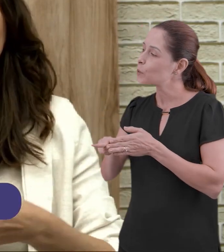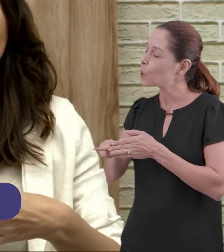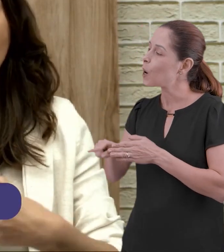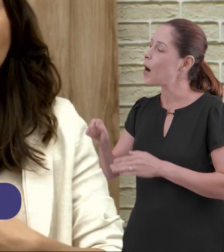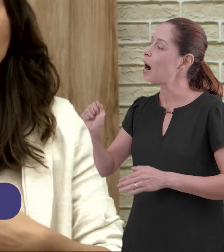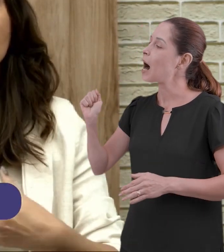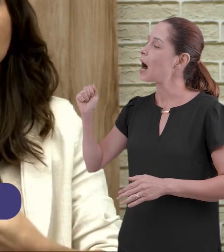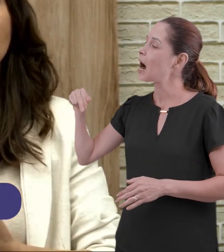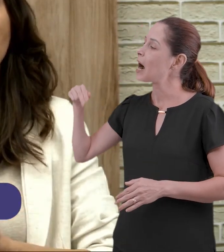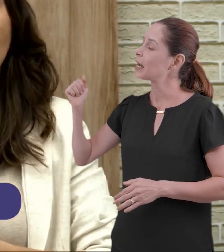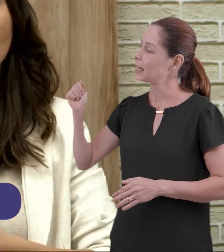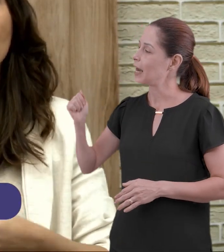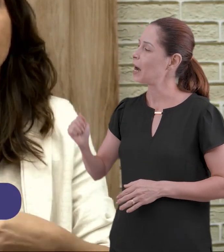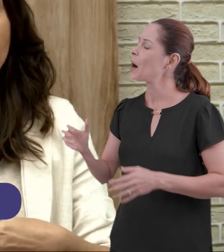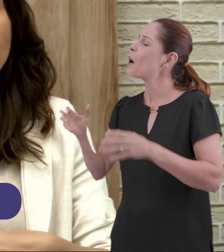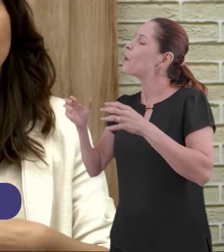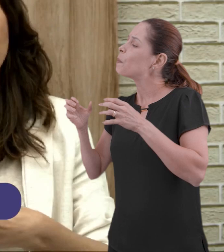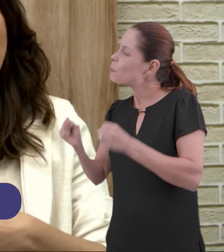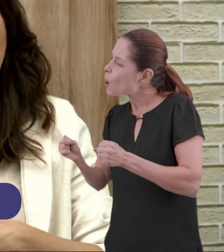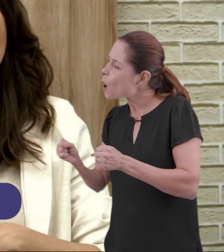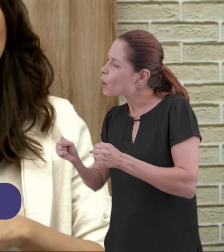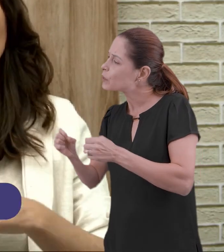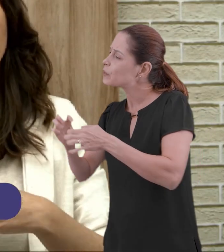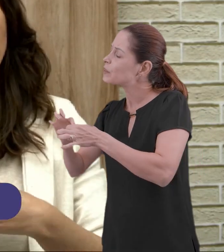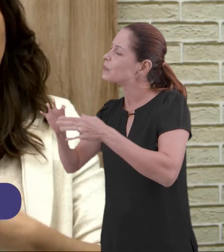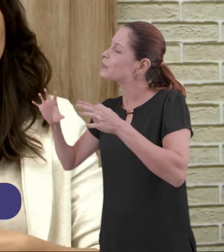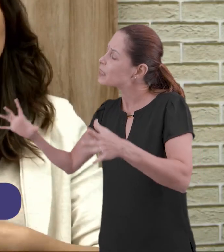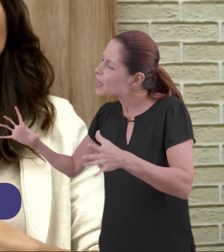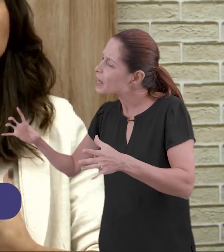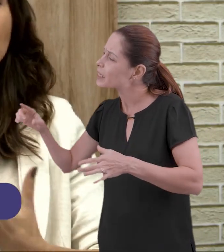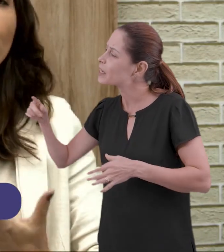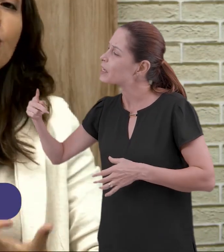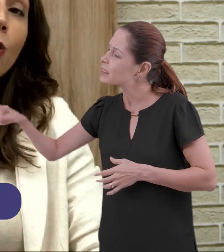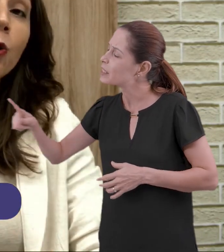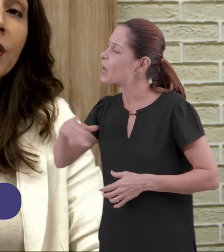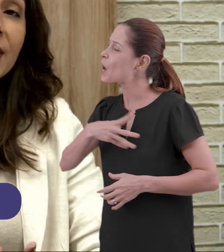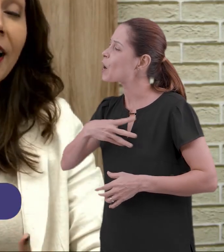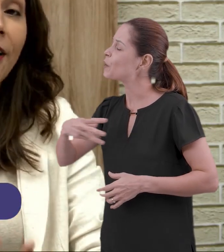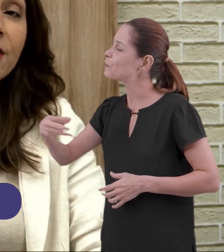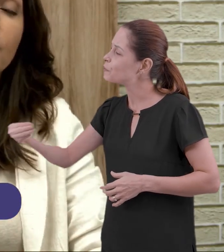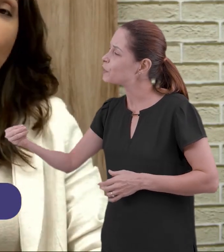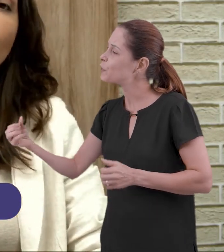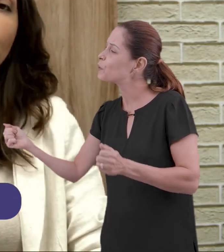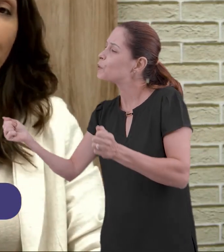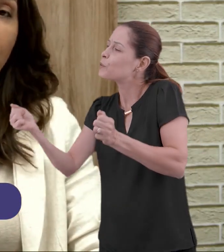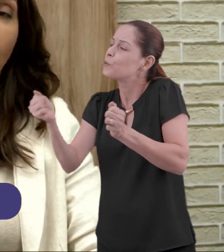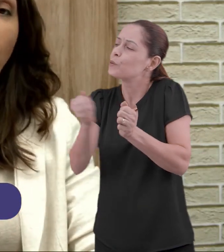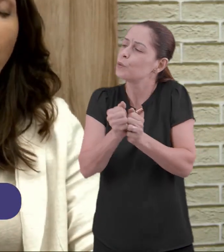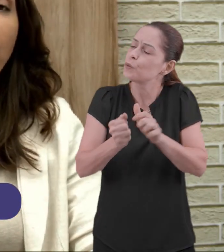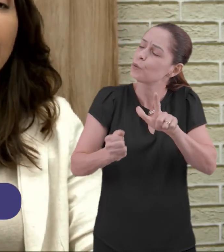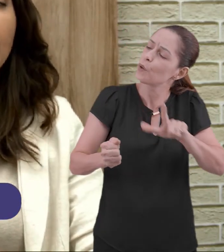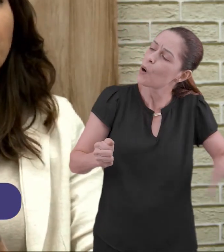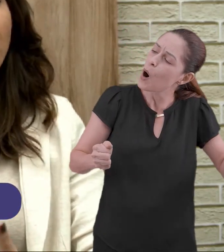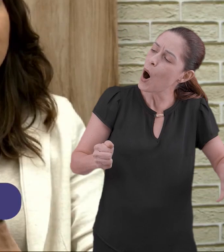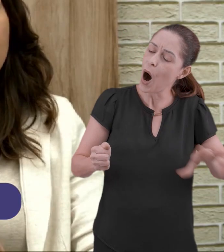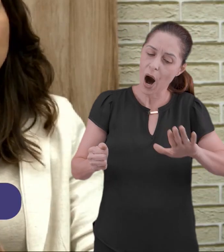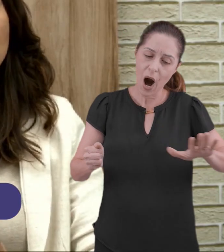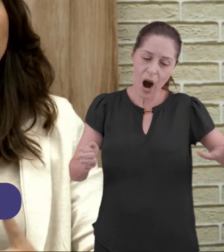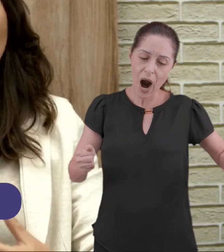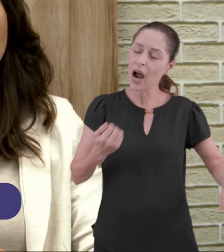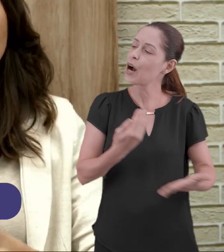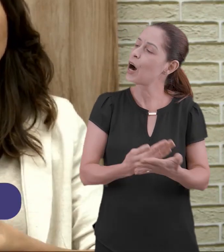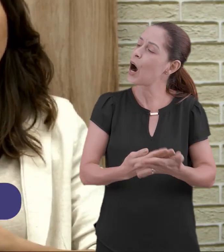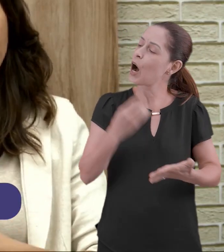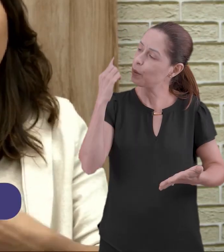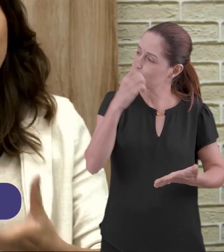e perguntaram se a Ana Paula gostaria de deixar o filho dela juntamente com as outras na classe da escola dominical. E para